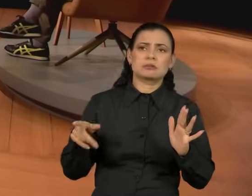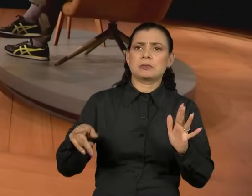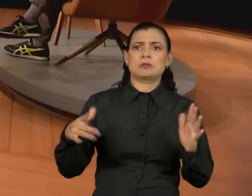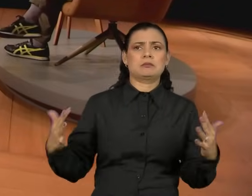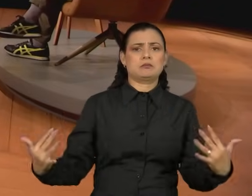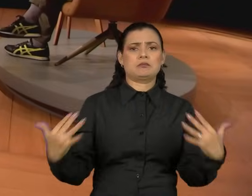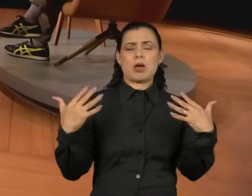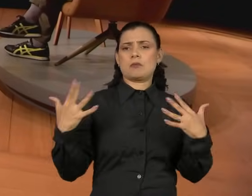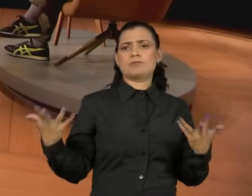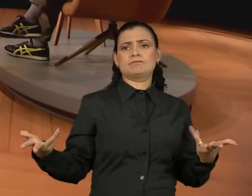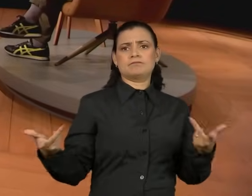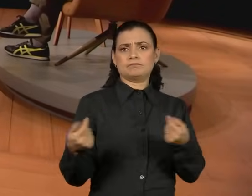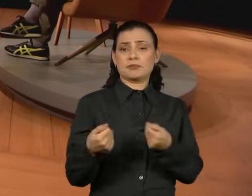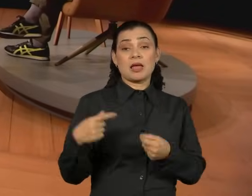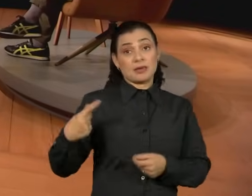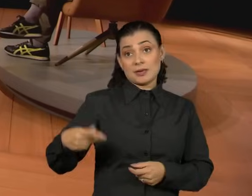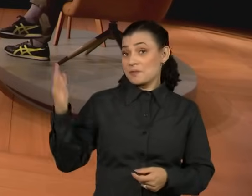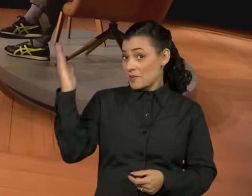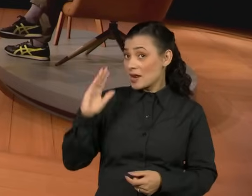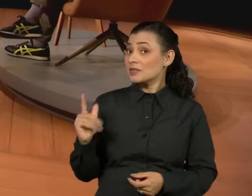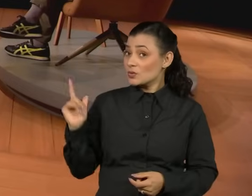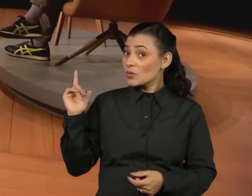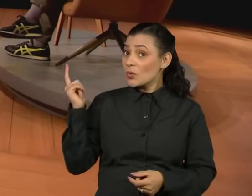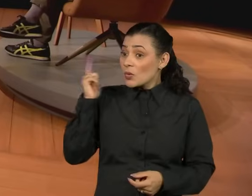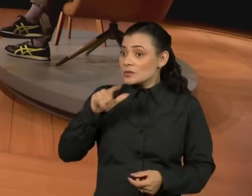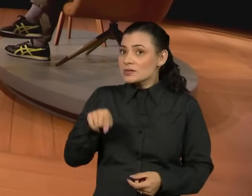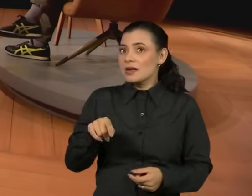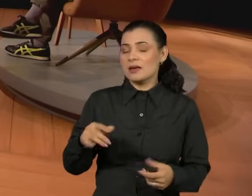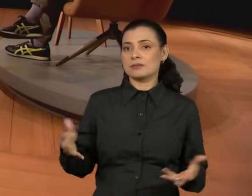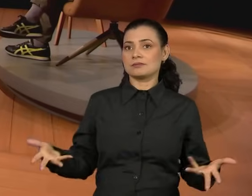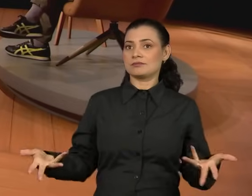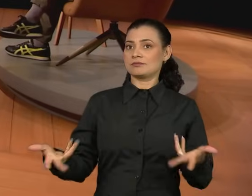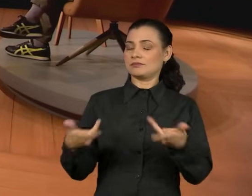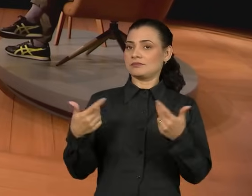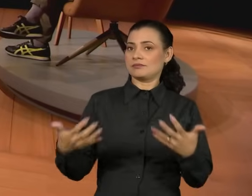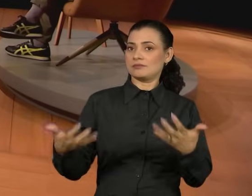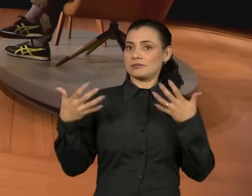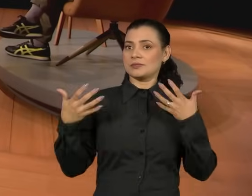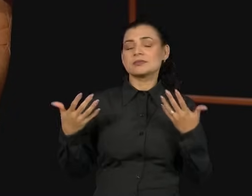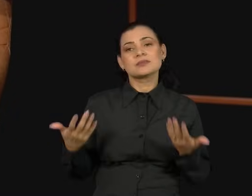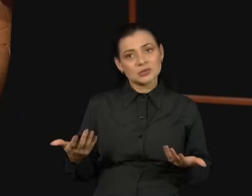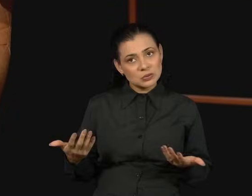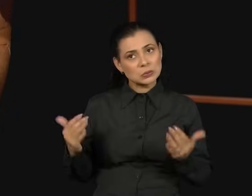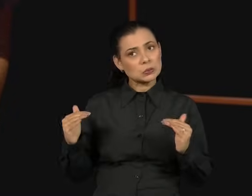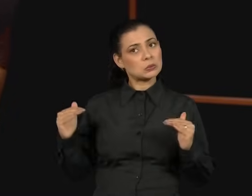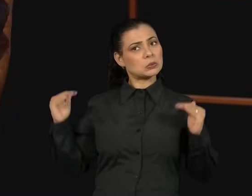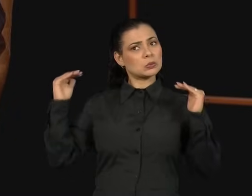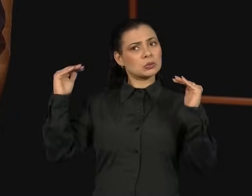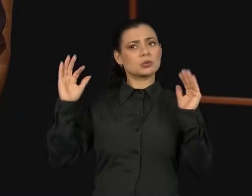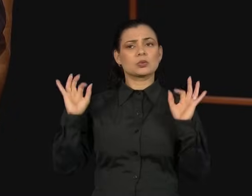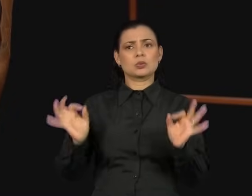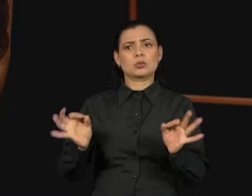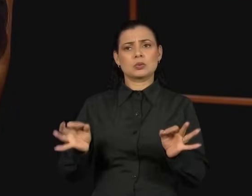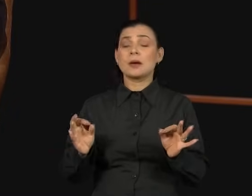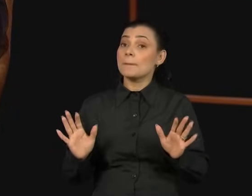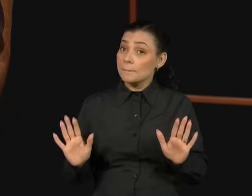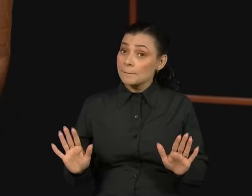popstar. Né? Só no Brasil acontece isso. E acontece em altíssimo nível. Né?